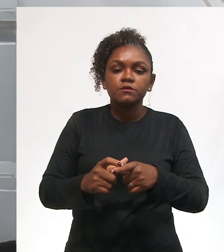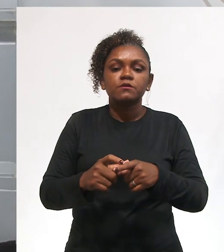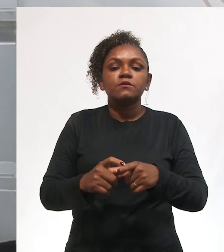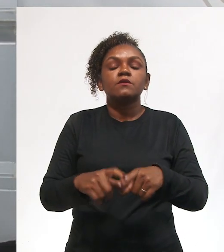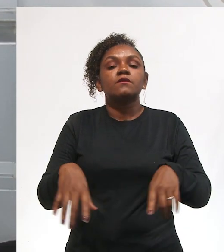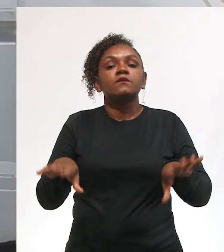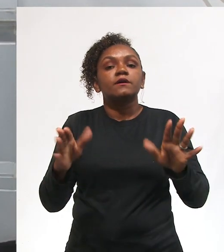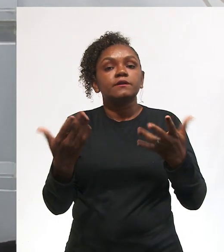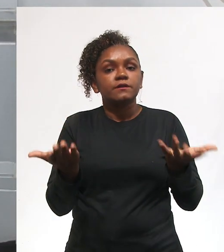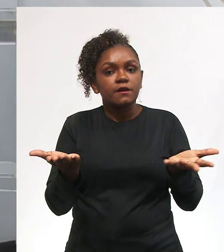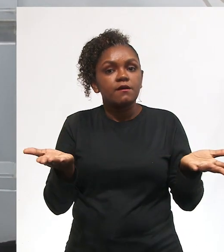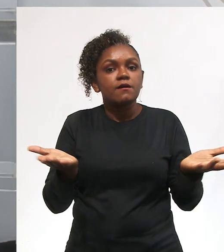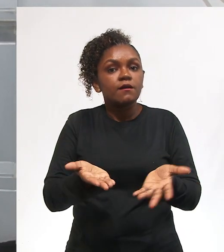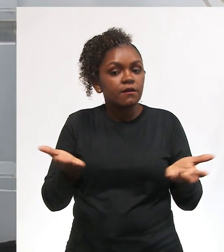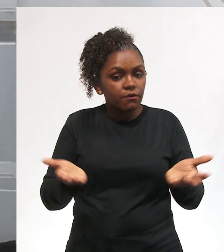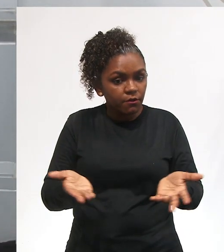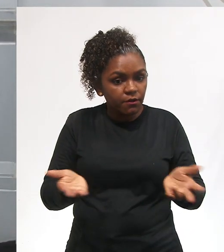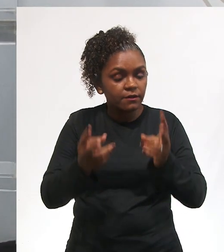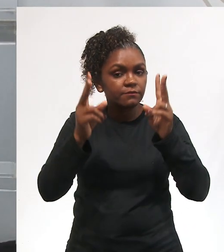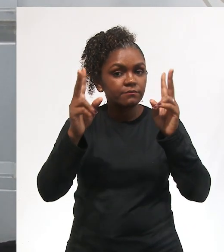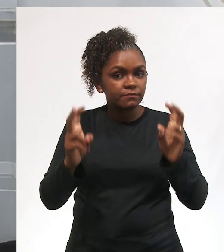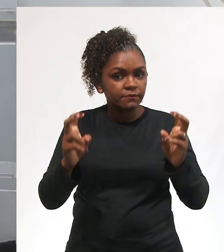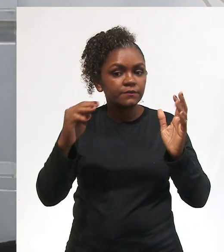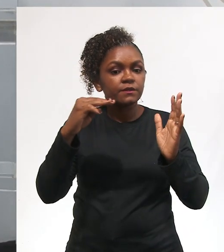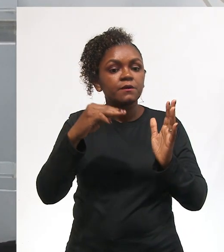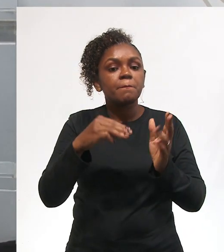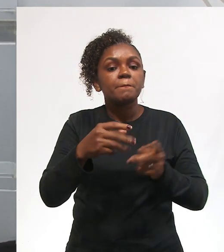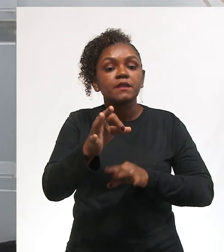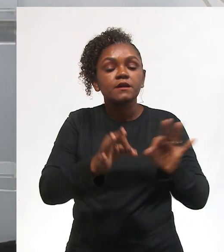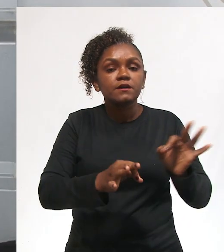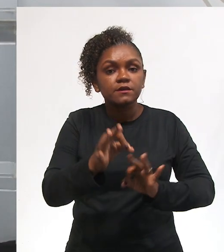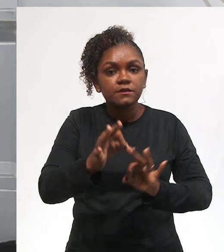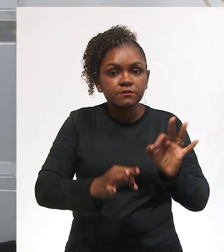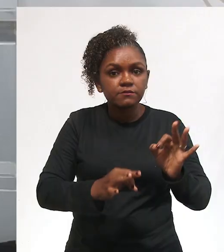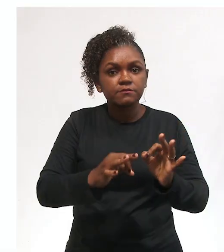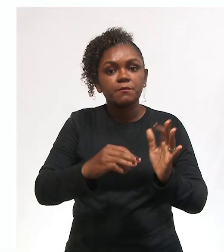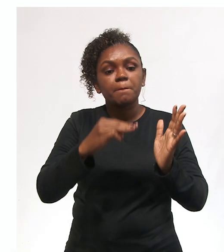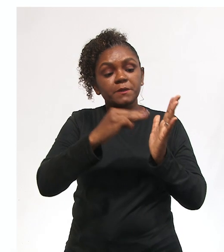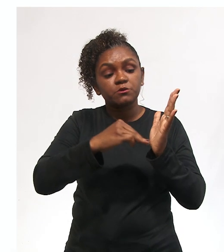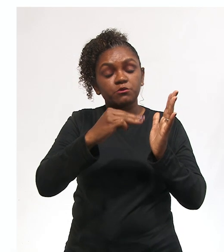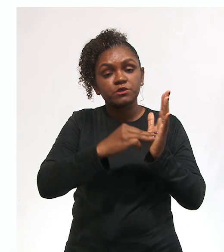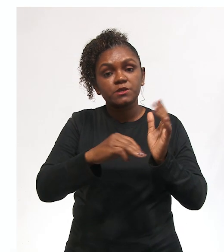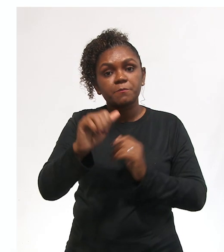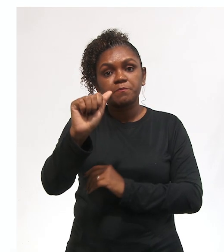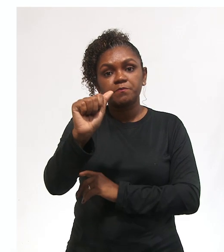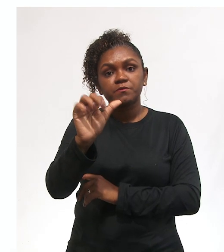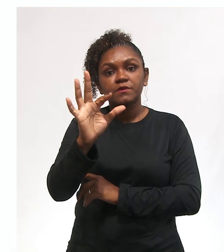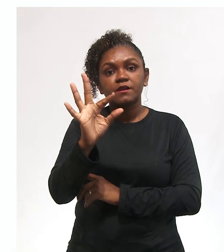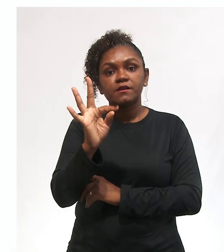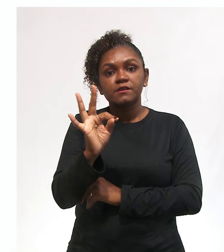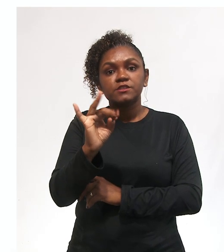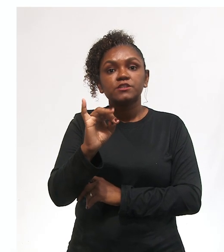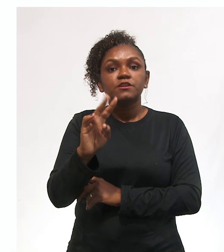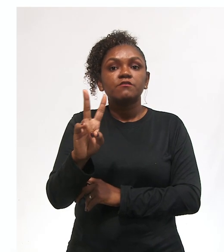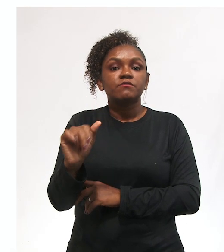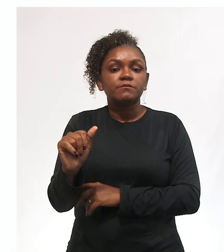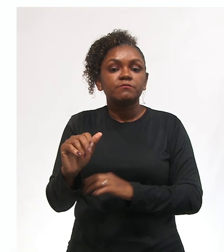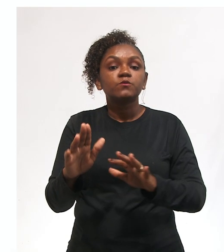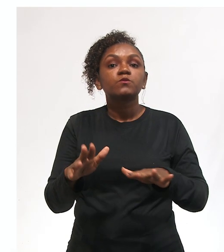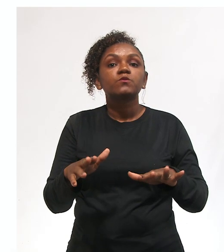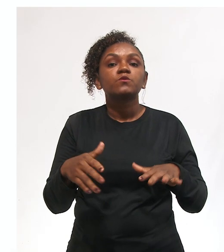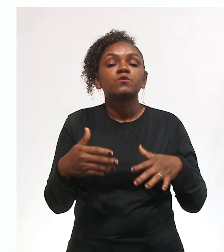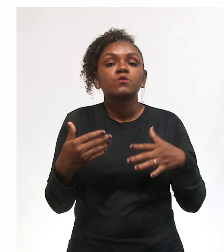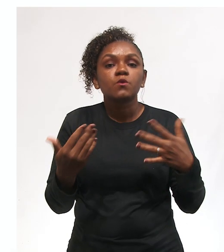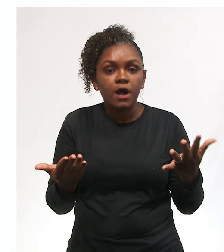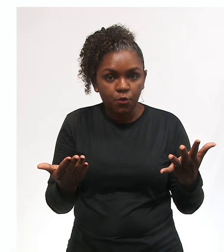agora, né, micro, e agora plano de aula e a metodologia ativa. Então, qual metodologia que a gente vai escolher, pessoal? Então,